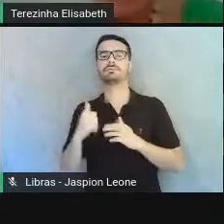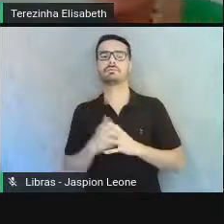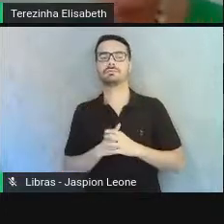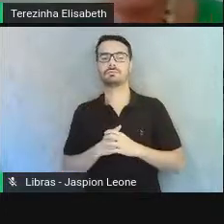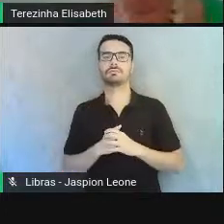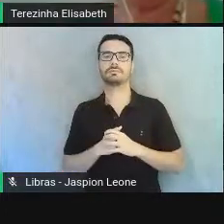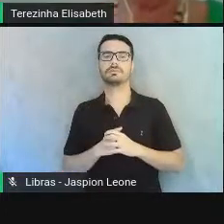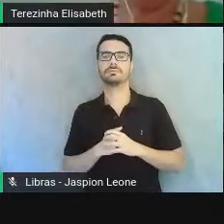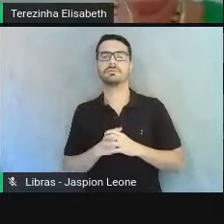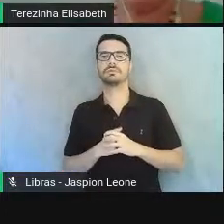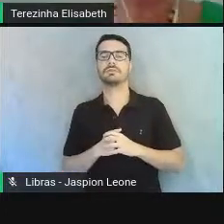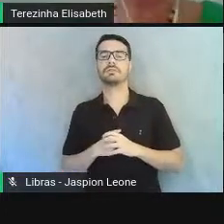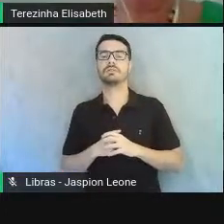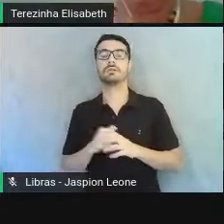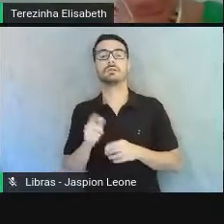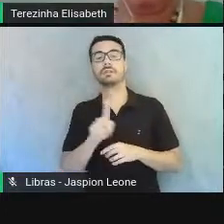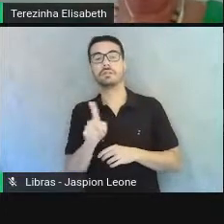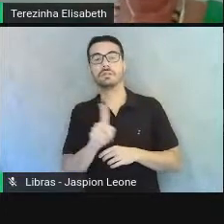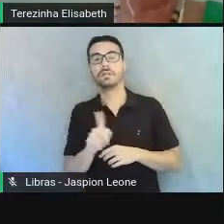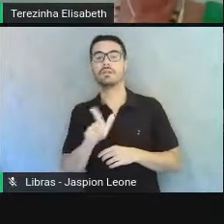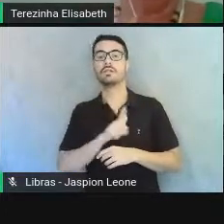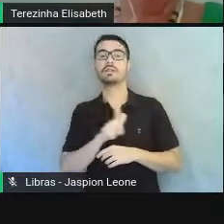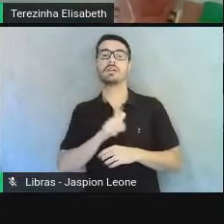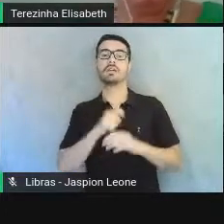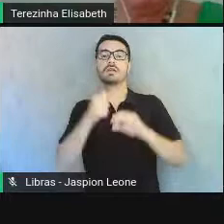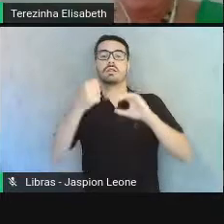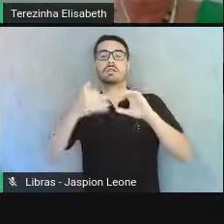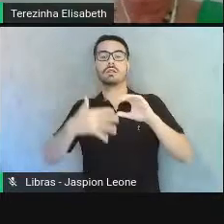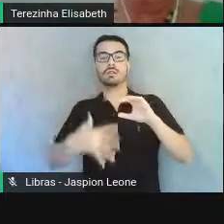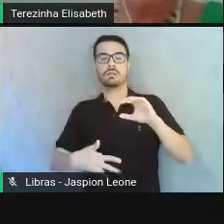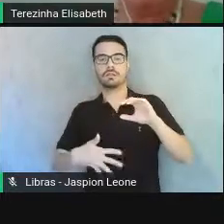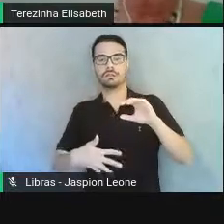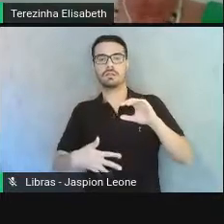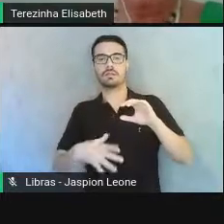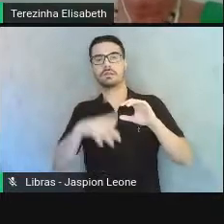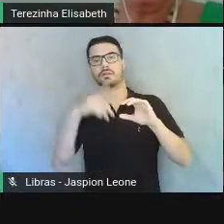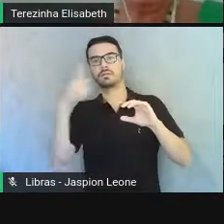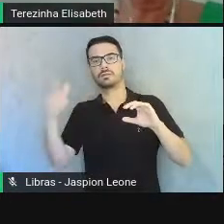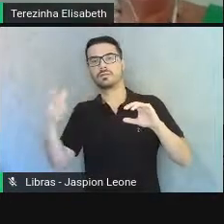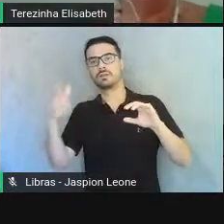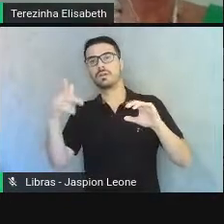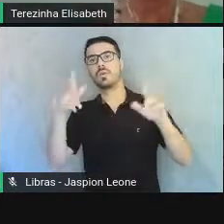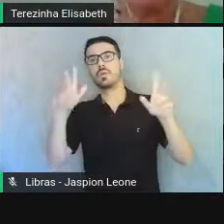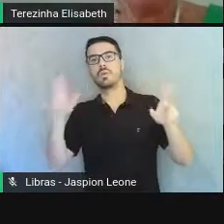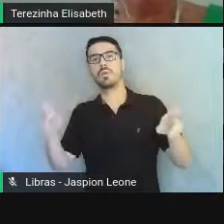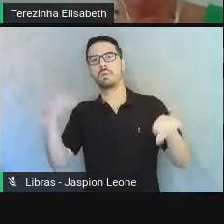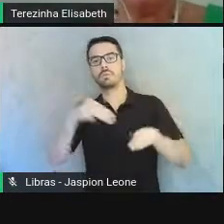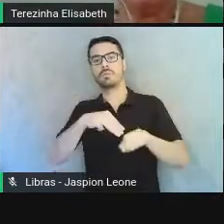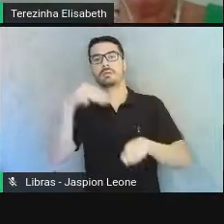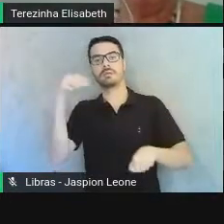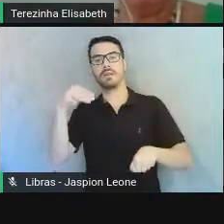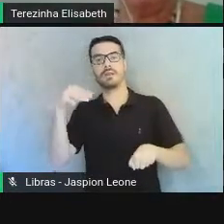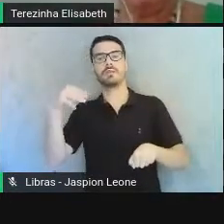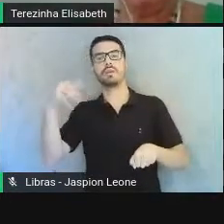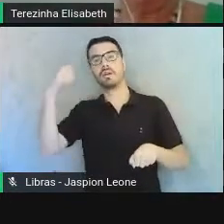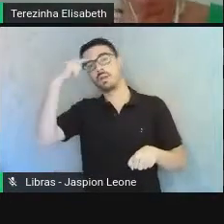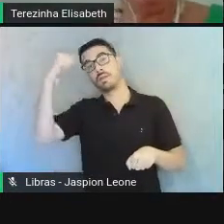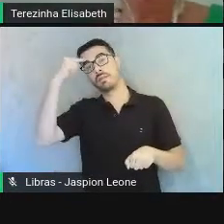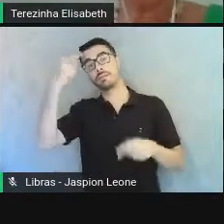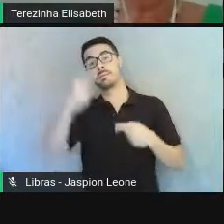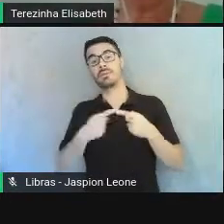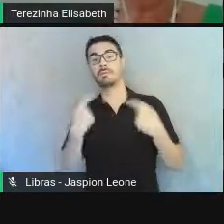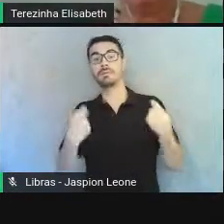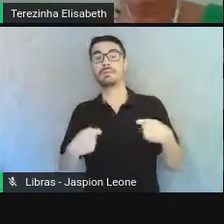não necessariamente têm um caráter do mestrado acadêmico, porque eles precisam ser voltados para